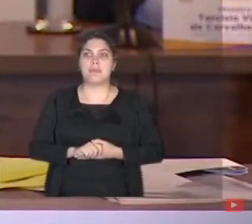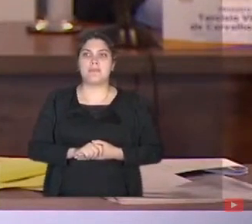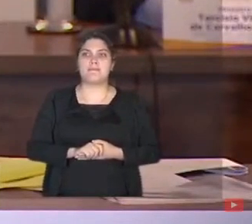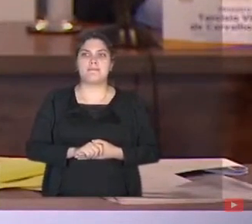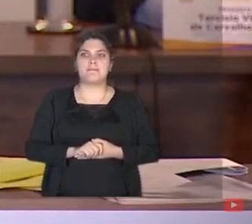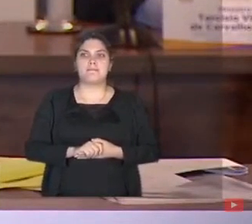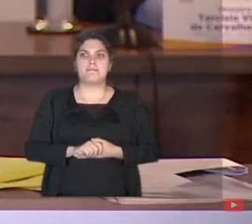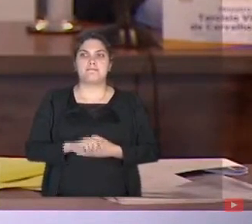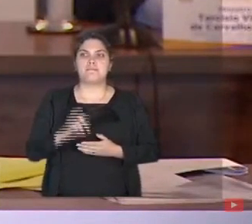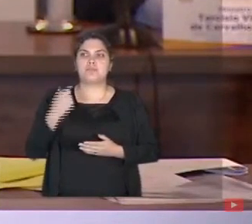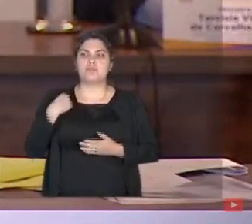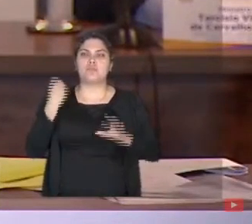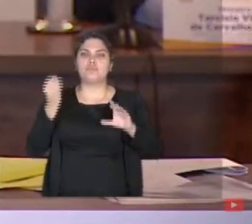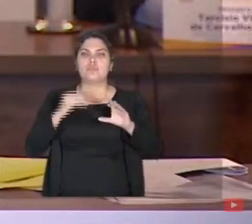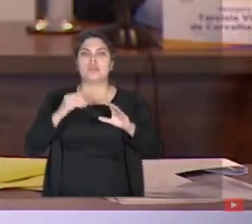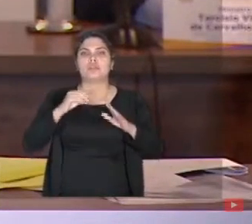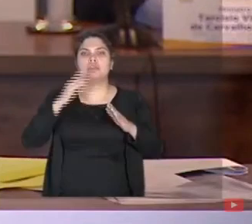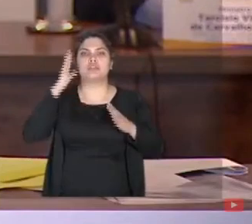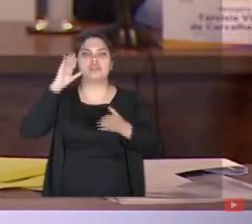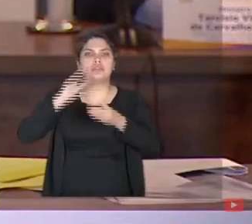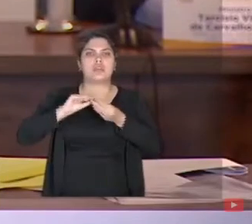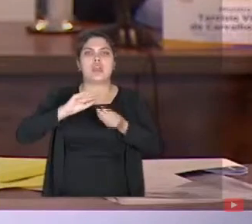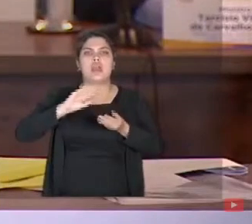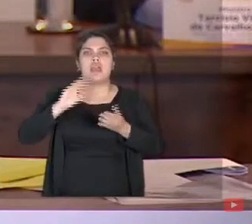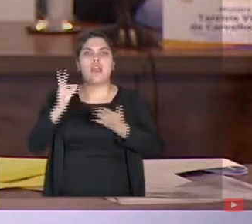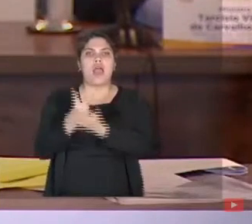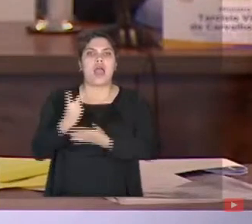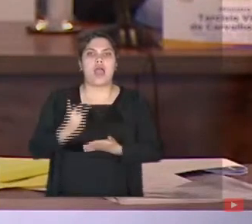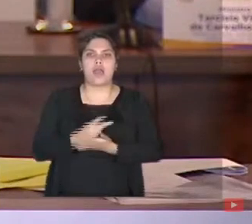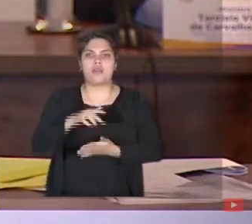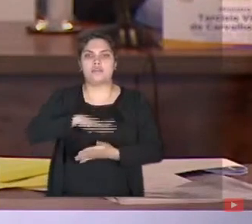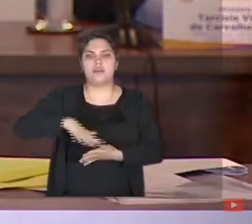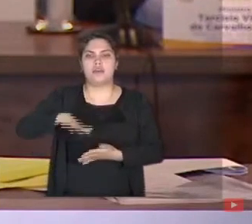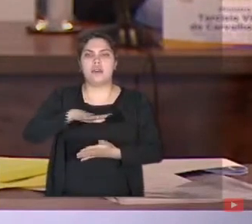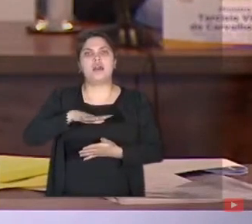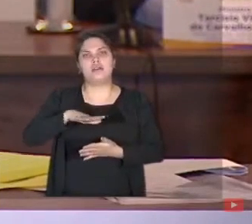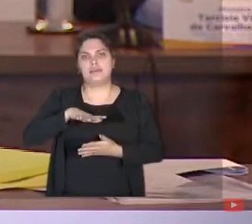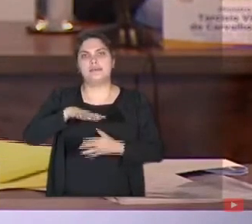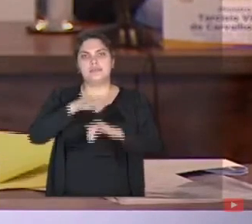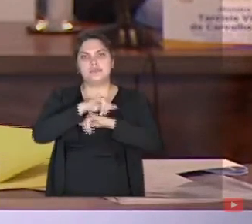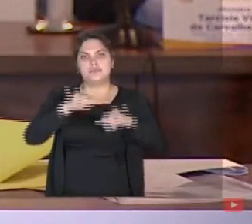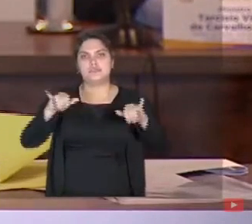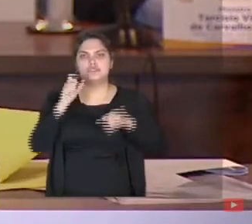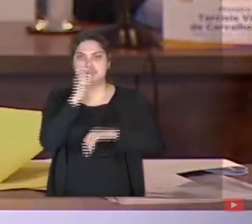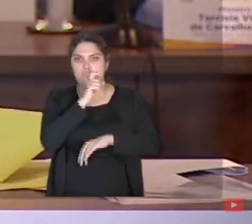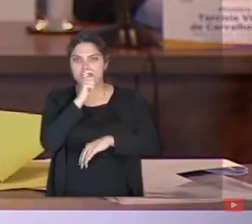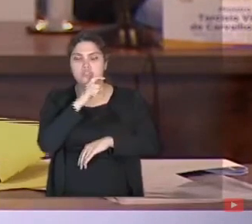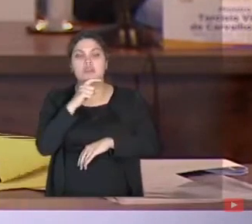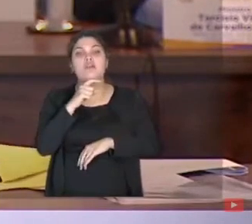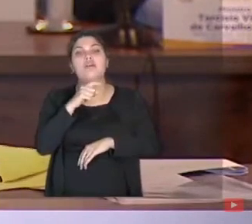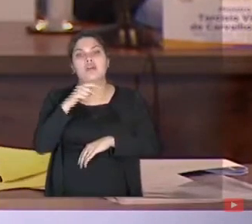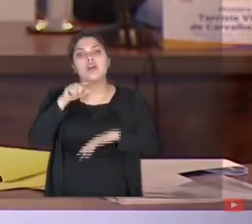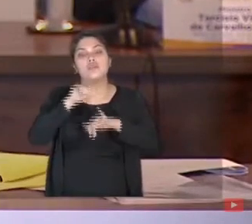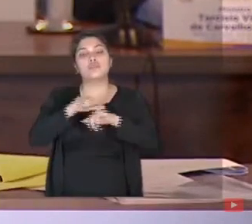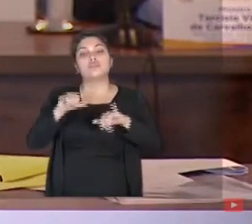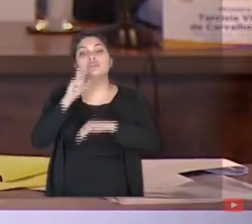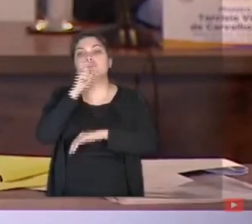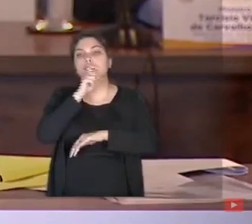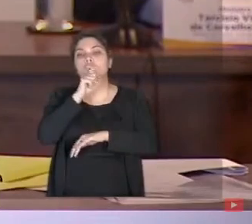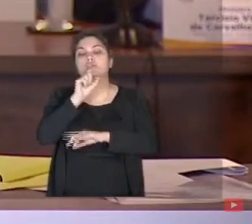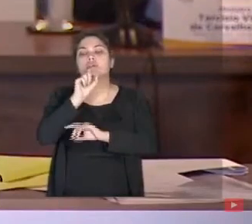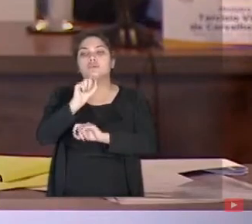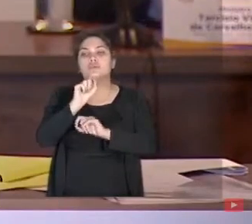Eu não vou incluir interpretações equivocadas dentro do universo das fake news. Nós tratamos fake news como